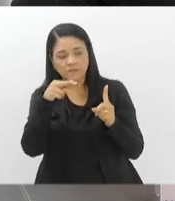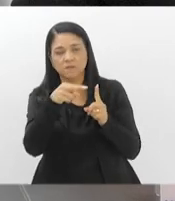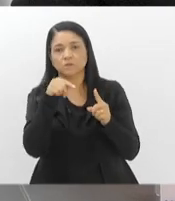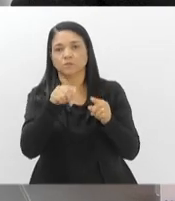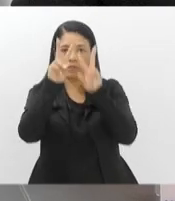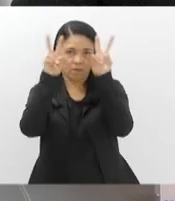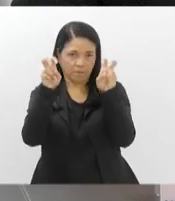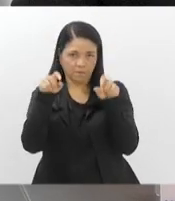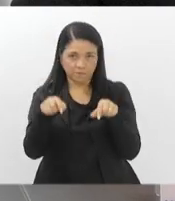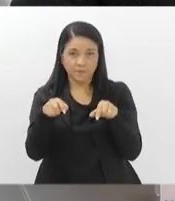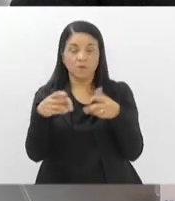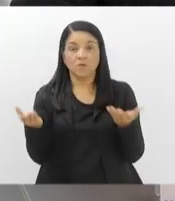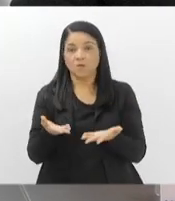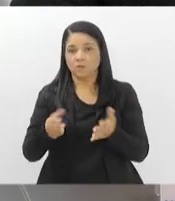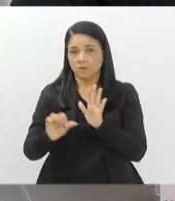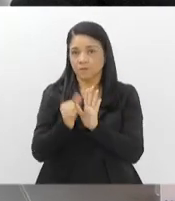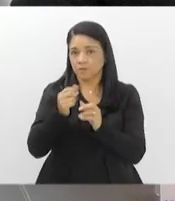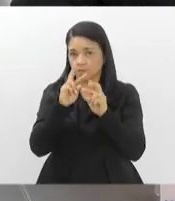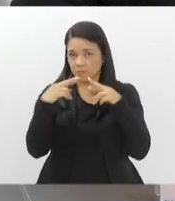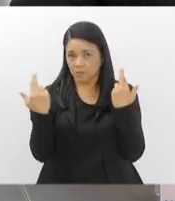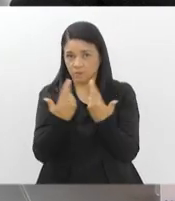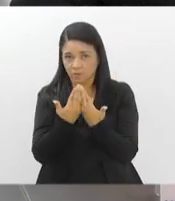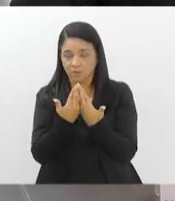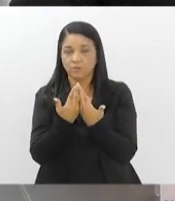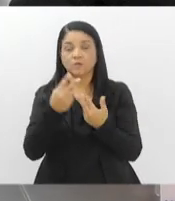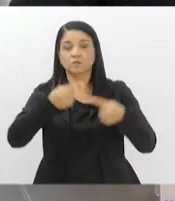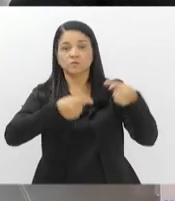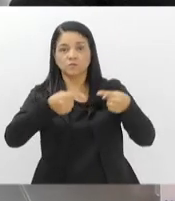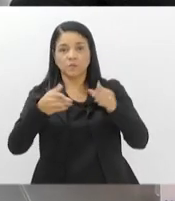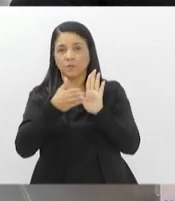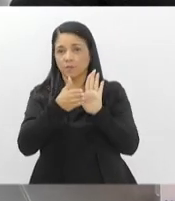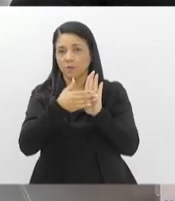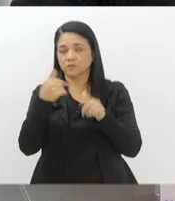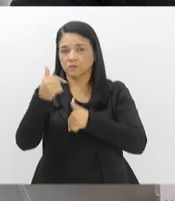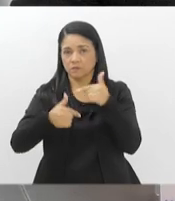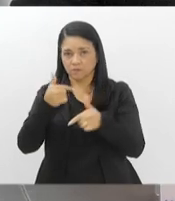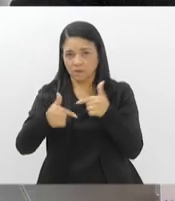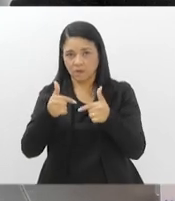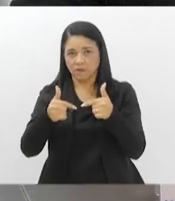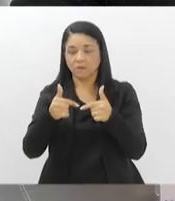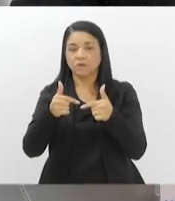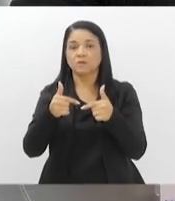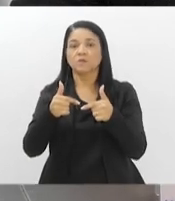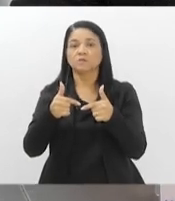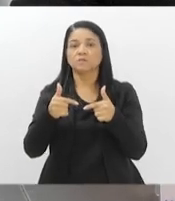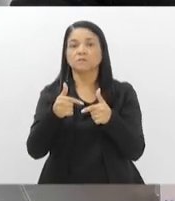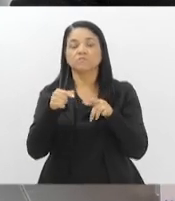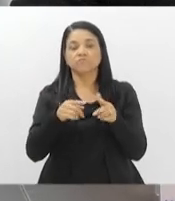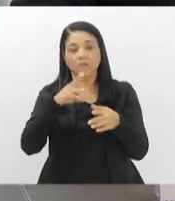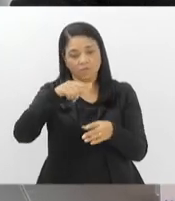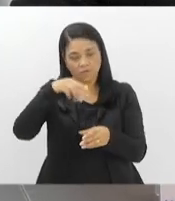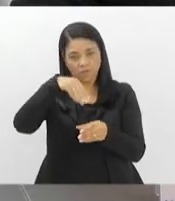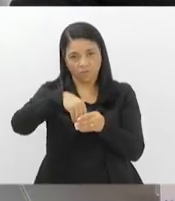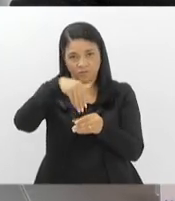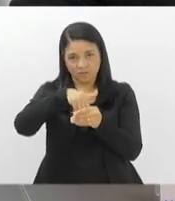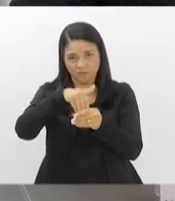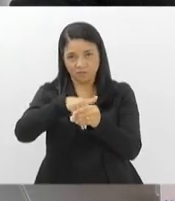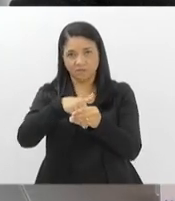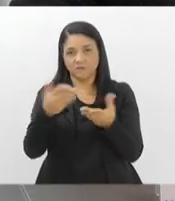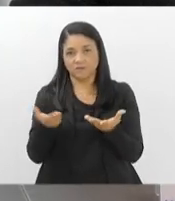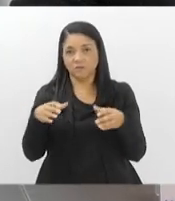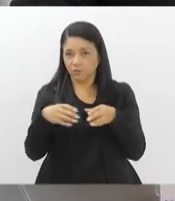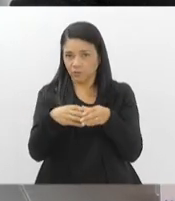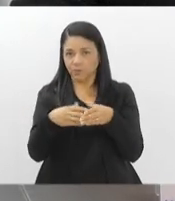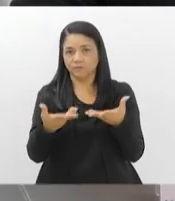do tema hoje nesta primeira reunião ordinária passaremos a discutir a proposta de trabalho que submeta a apreciação e votação deste colegiado